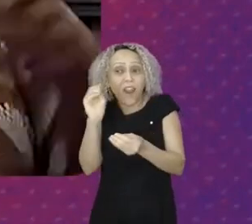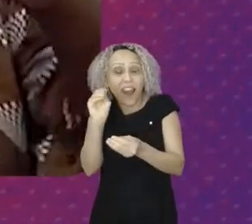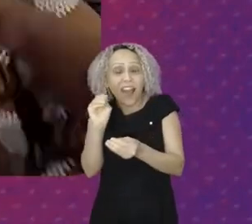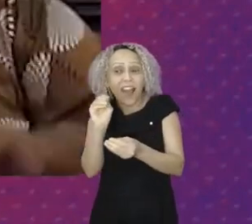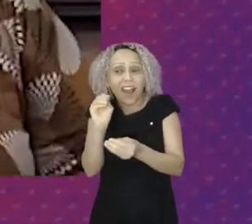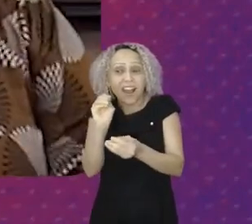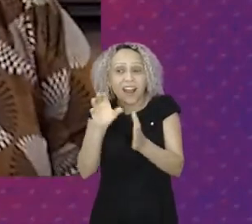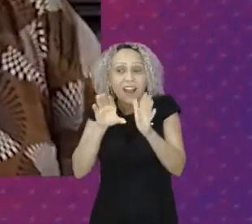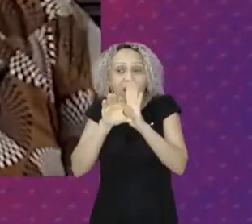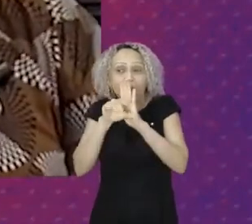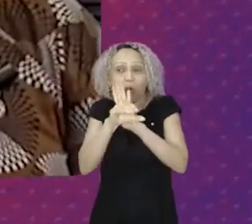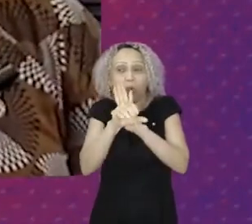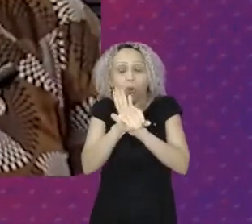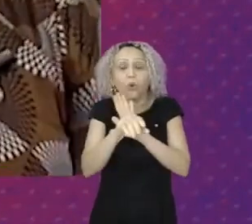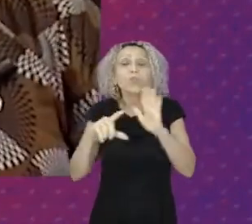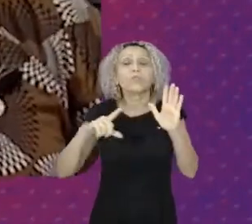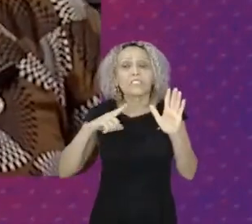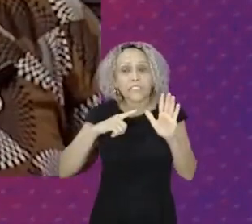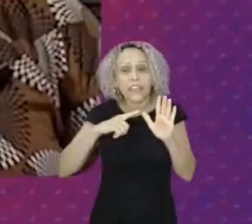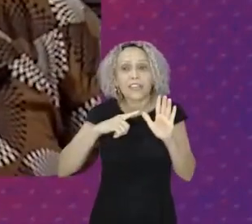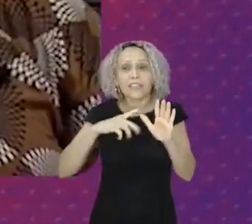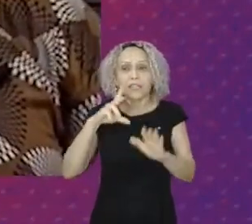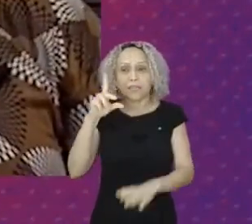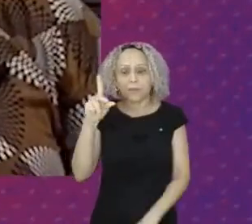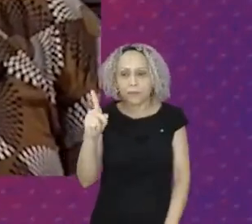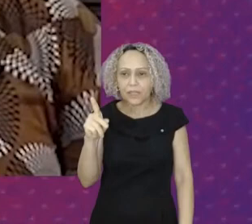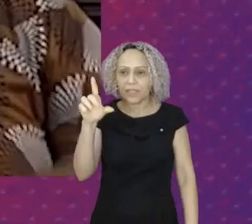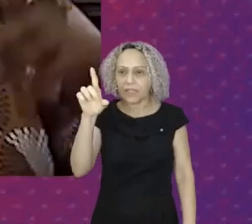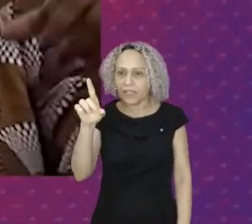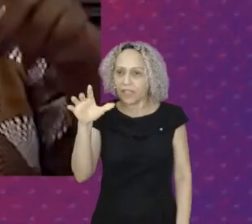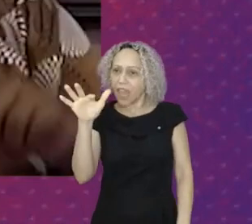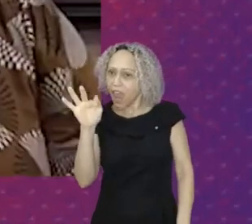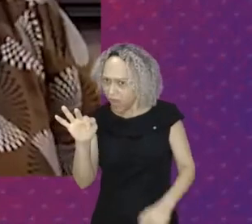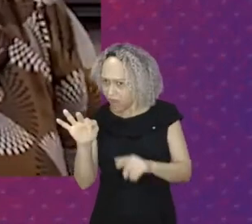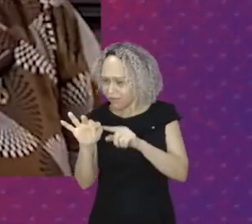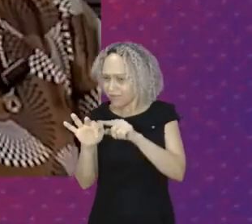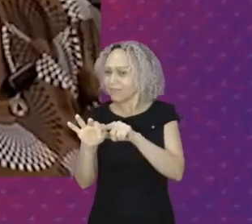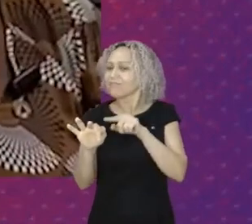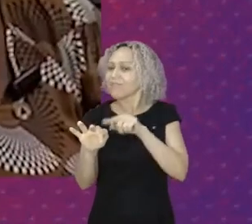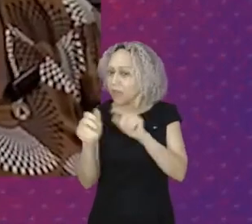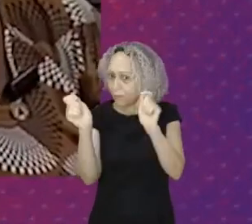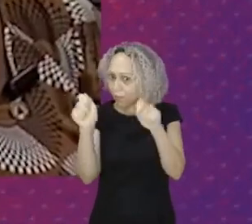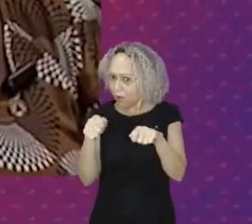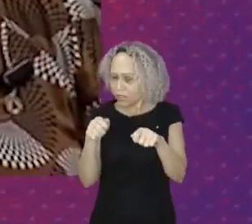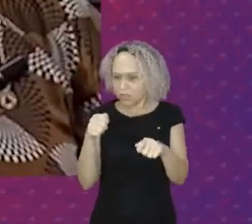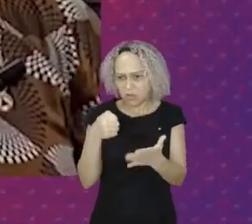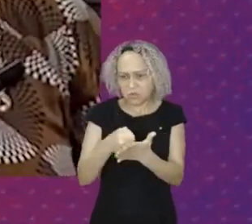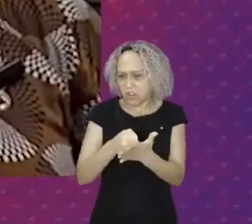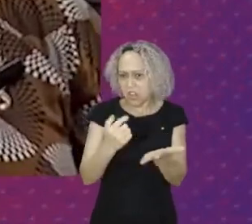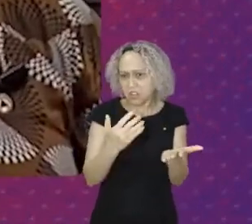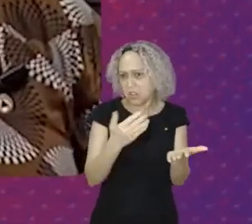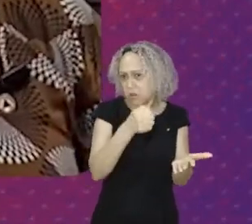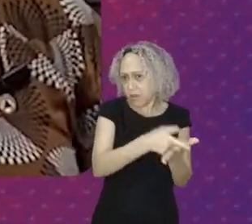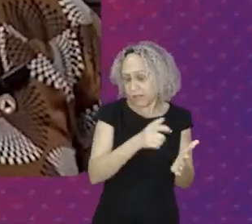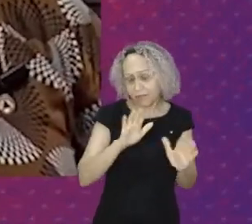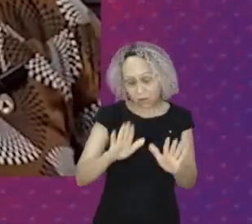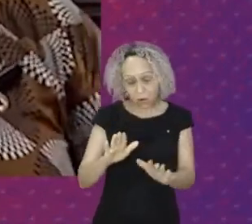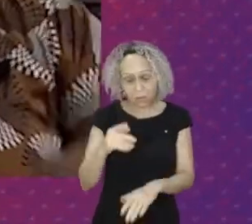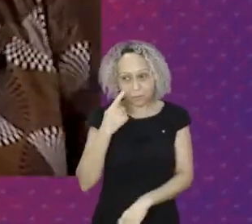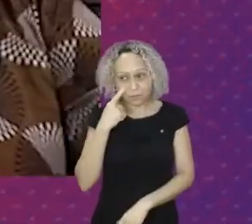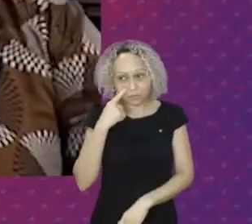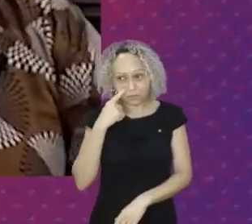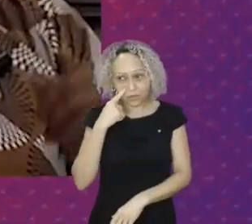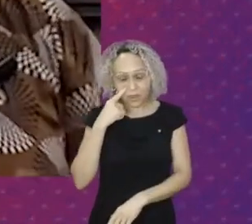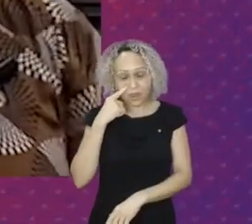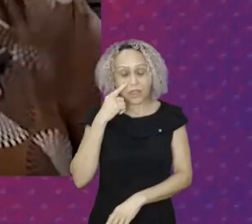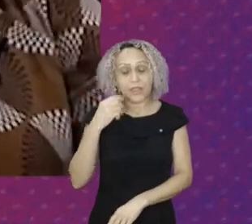bem revolucionário. Leia pessoas negras. Vamos fazer uma revolução cotidiana. Próximo ano que vem, quando eu voltar aqui, eu